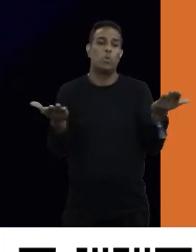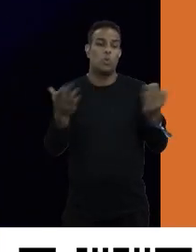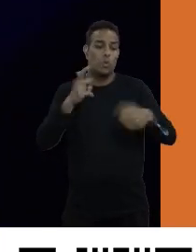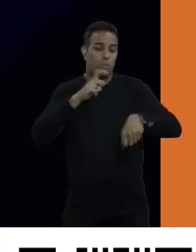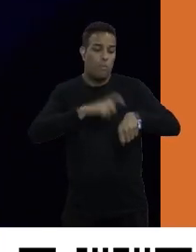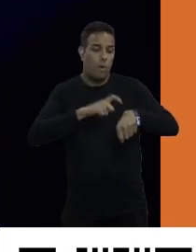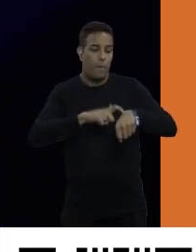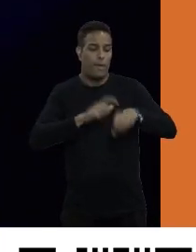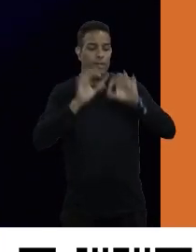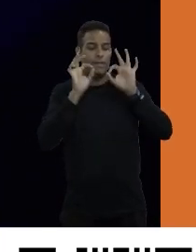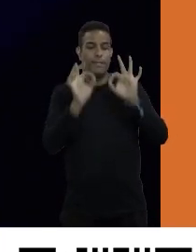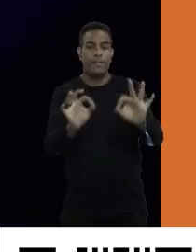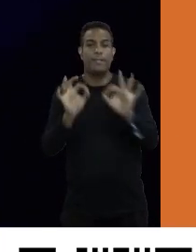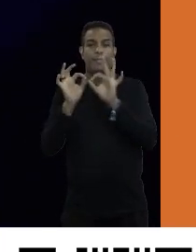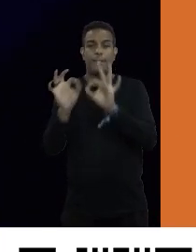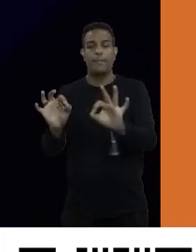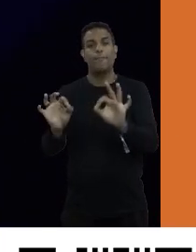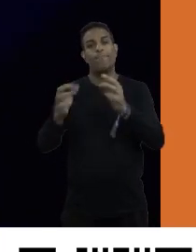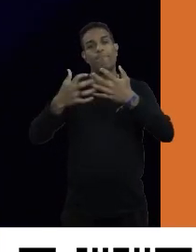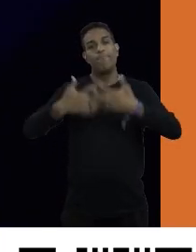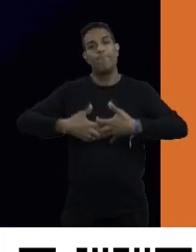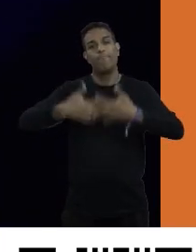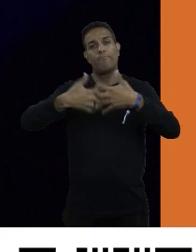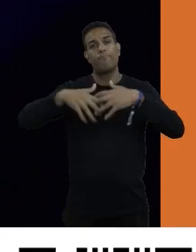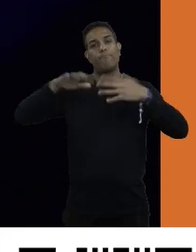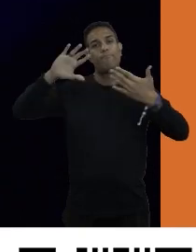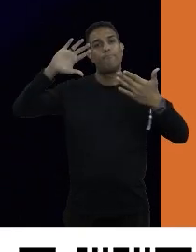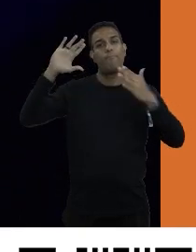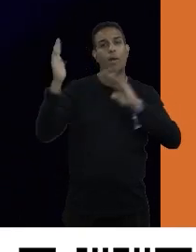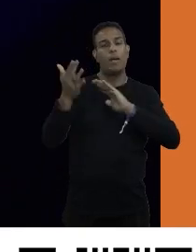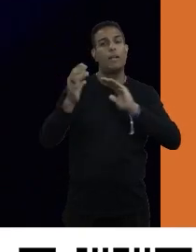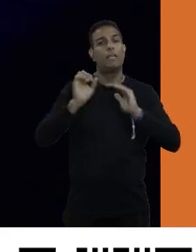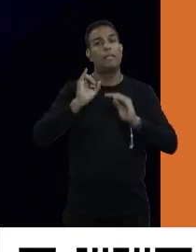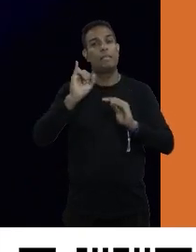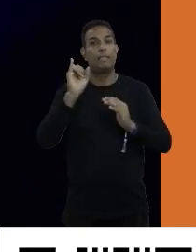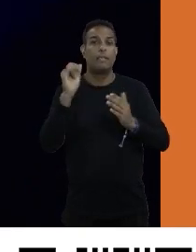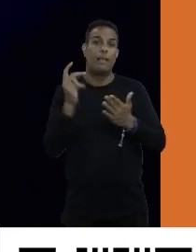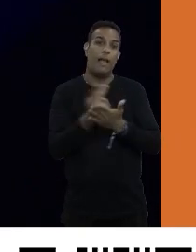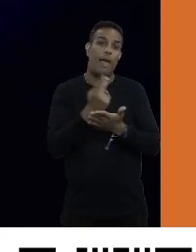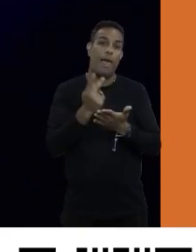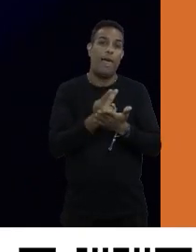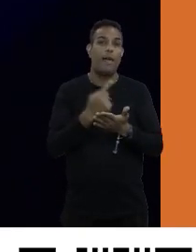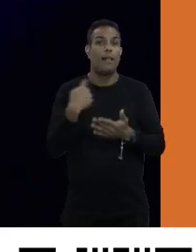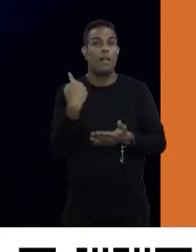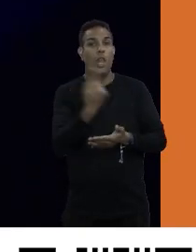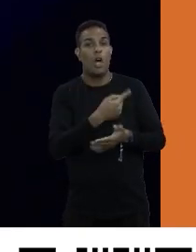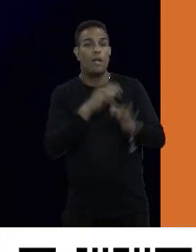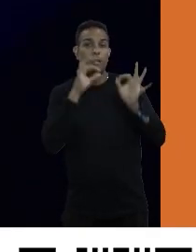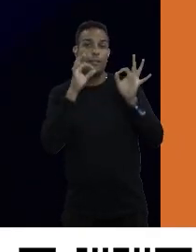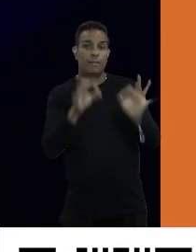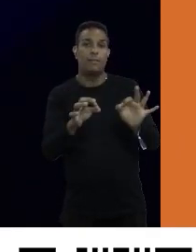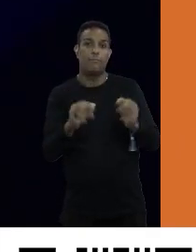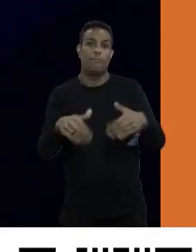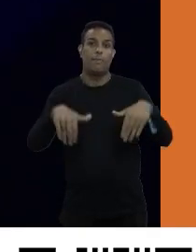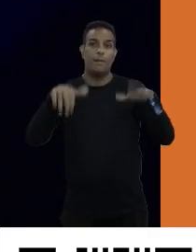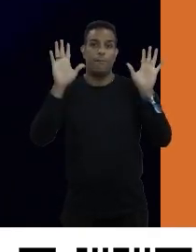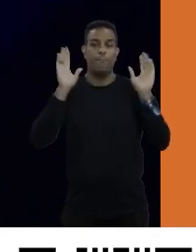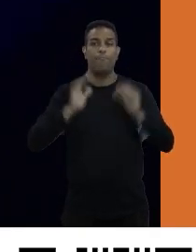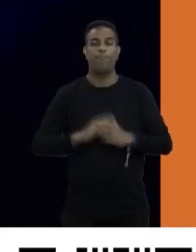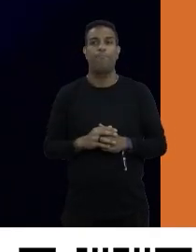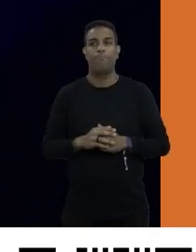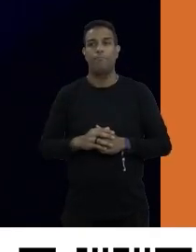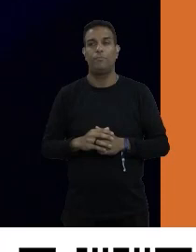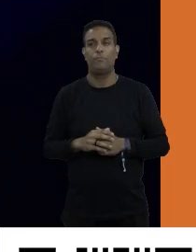momentos decisivos, pensar na execução e não nas consequências, porque a chance da gente acertar é muito maior.